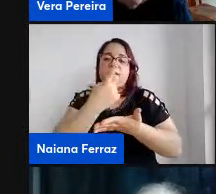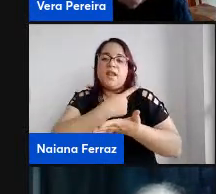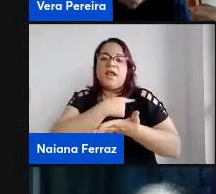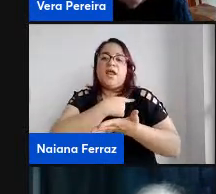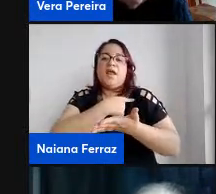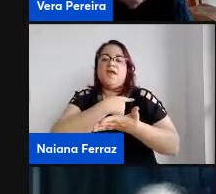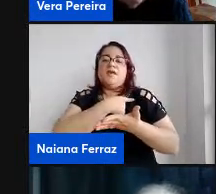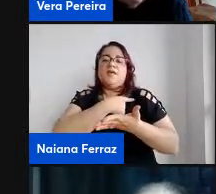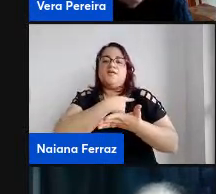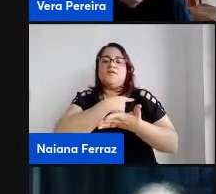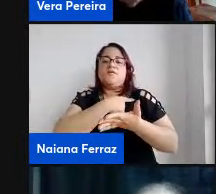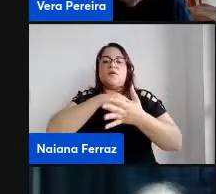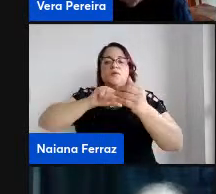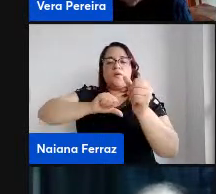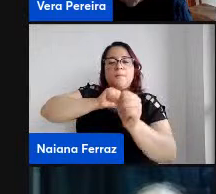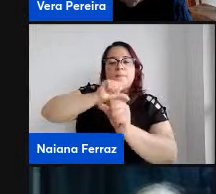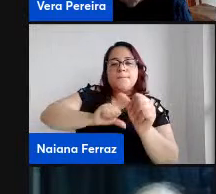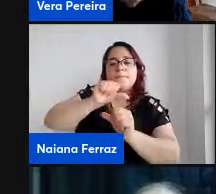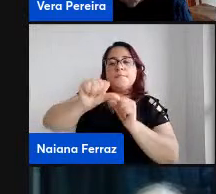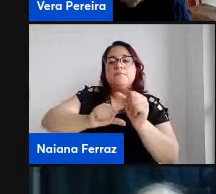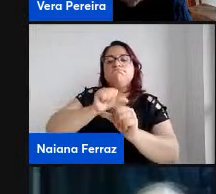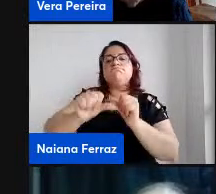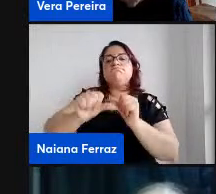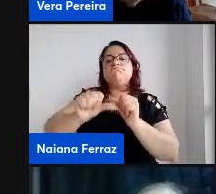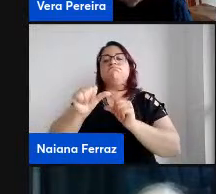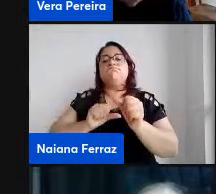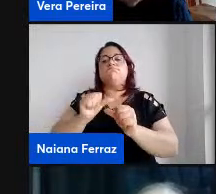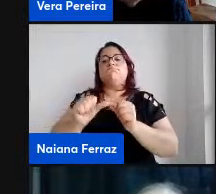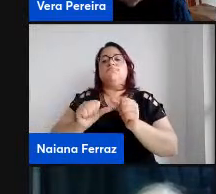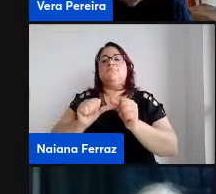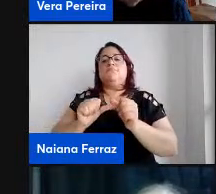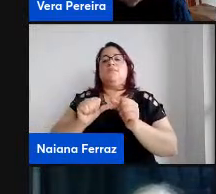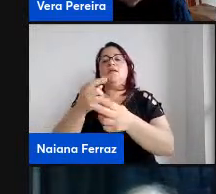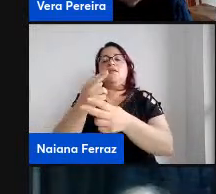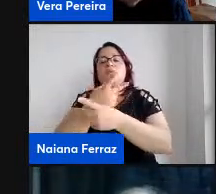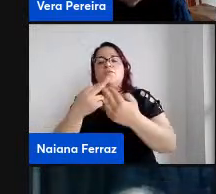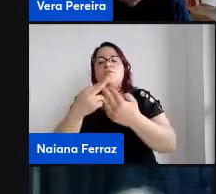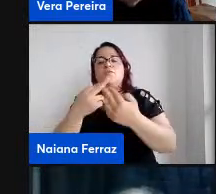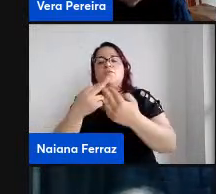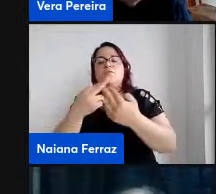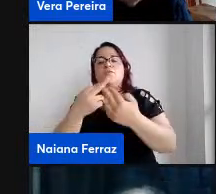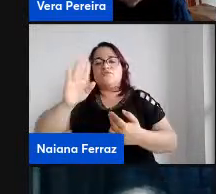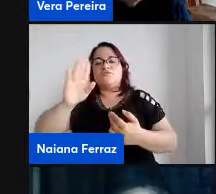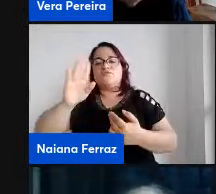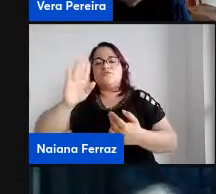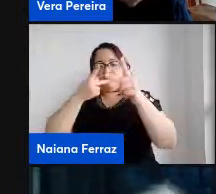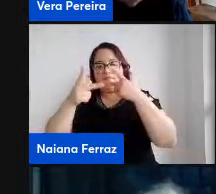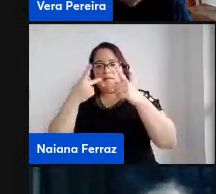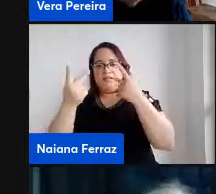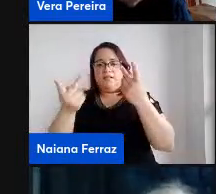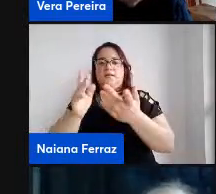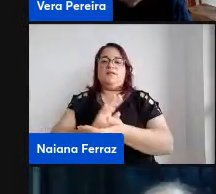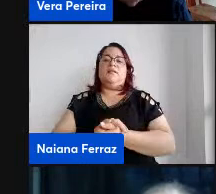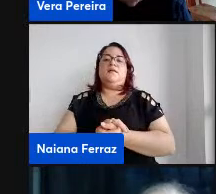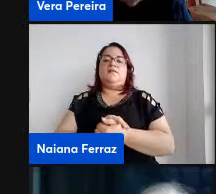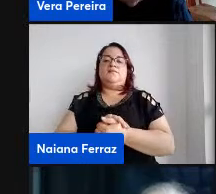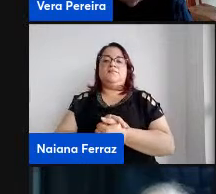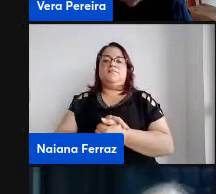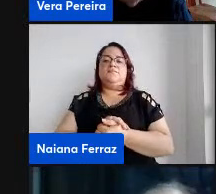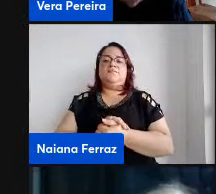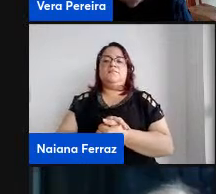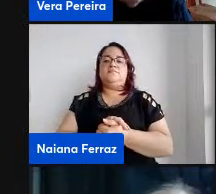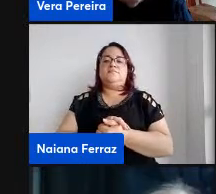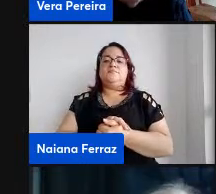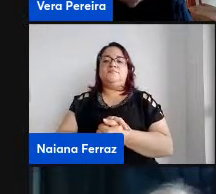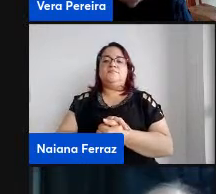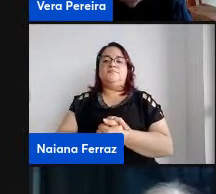estes dados que já foram mencionados pelos colegas que me antecederam.